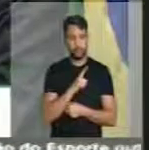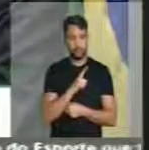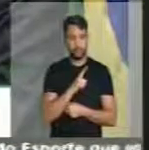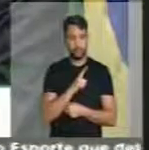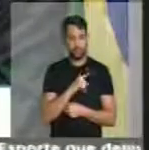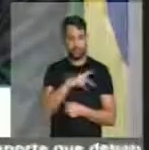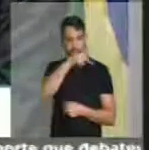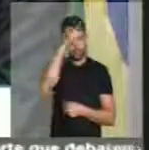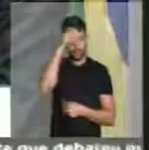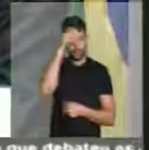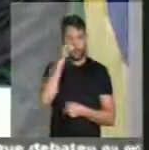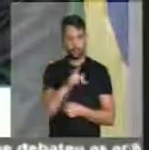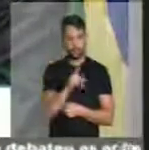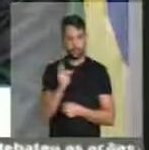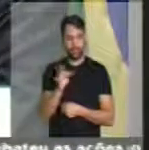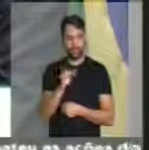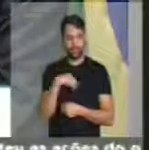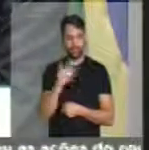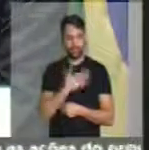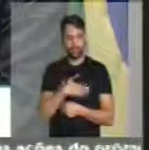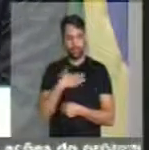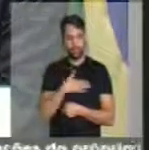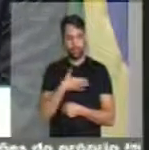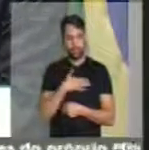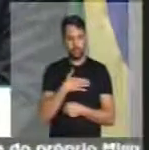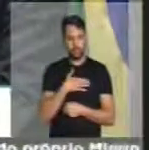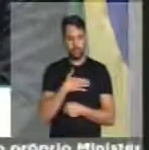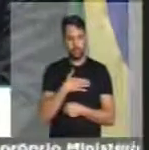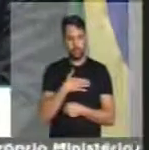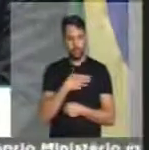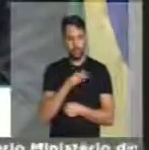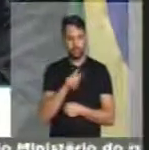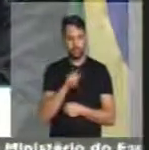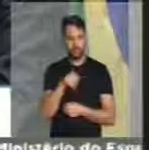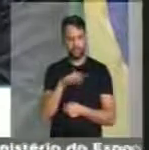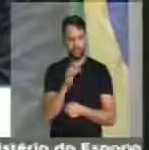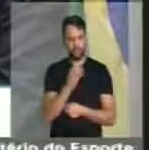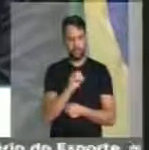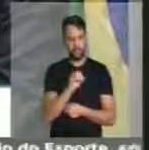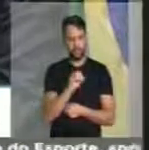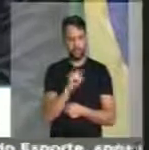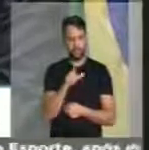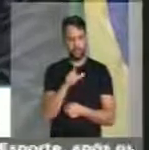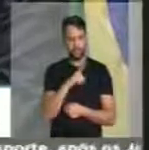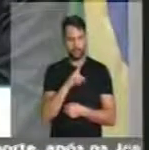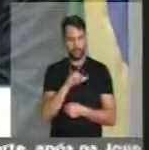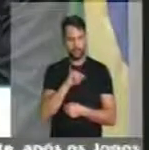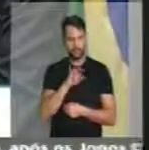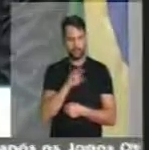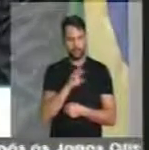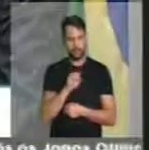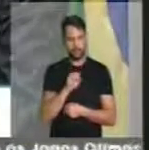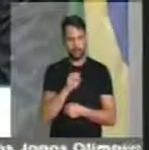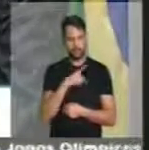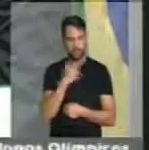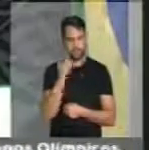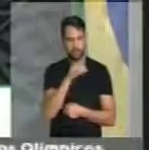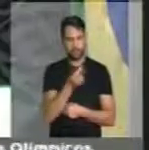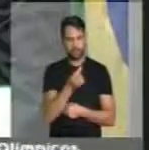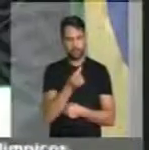uma prefeita do PT. Nossa colega Gramacho, em Lauro de Freitas, que ganhou